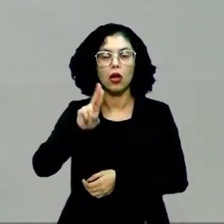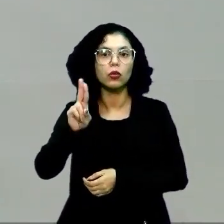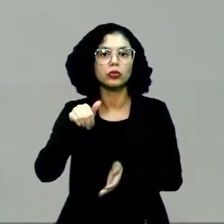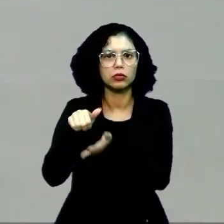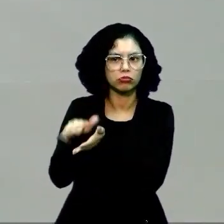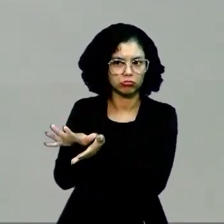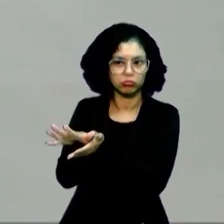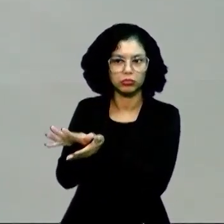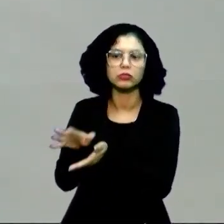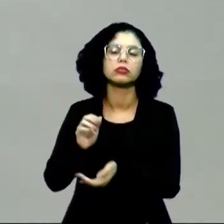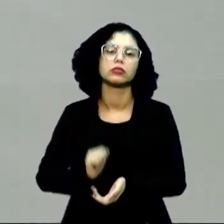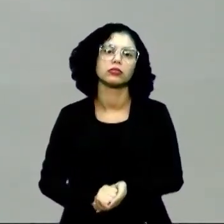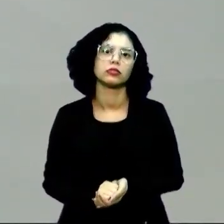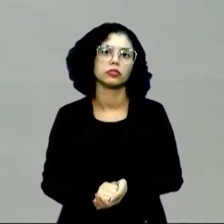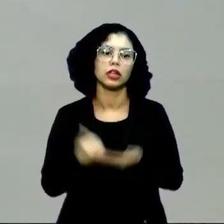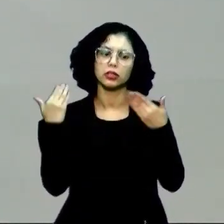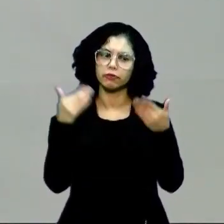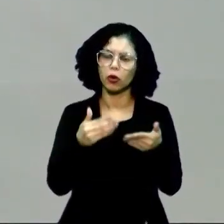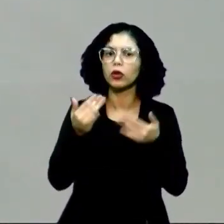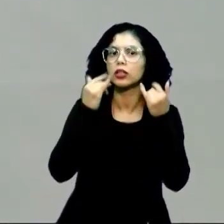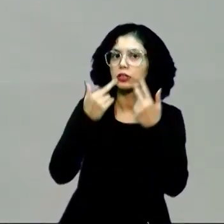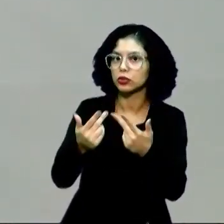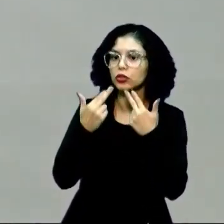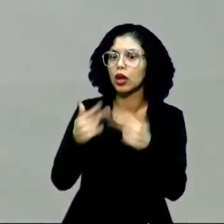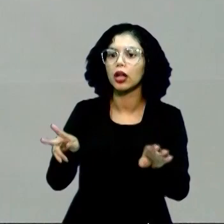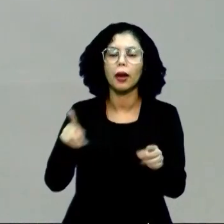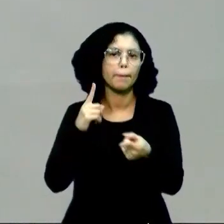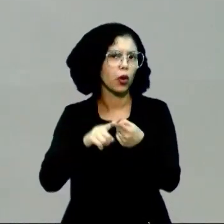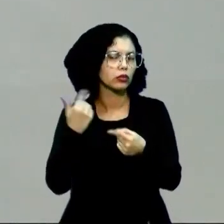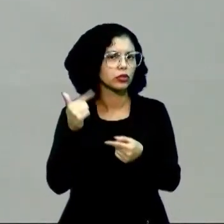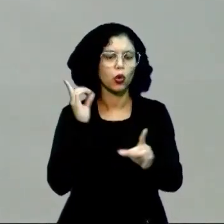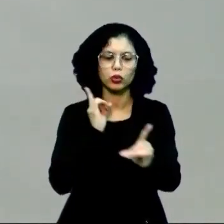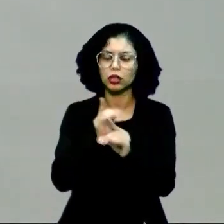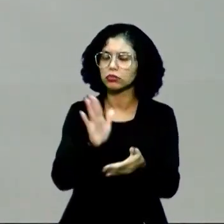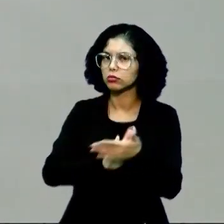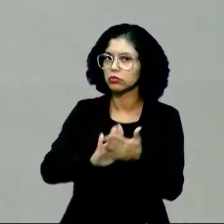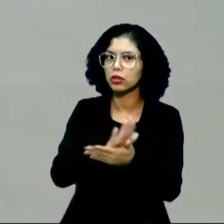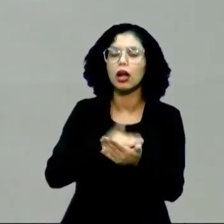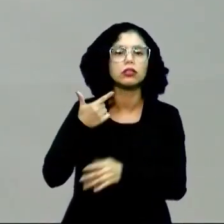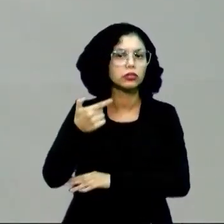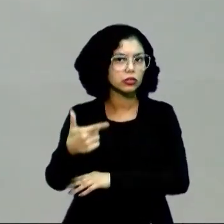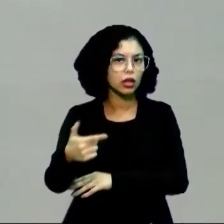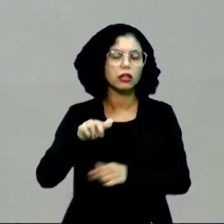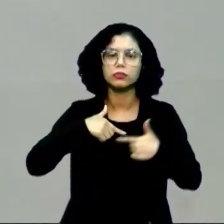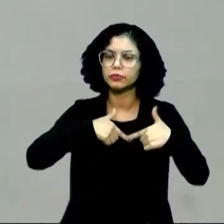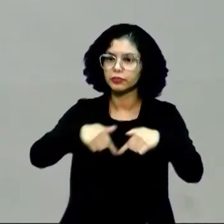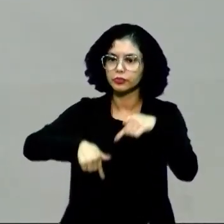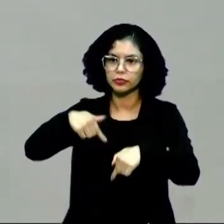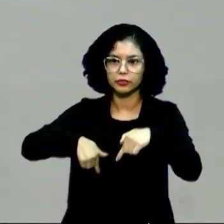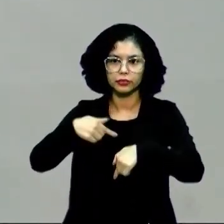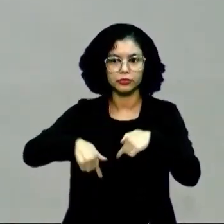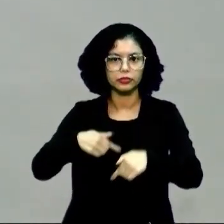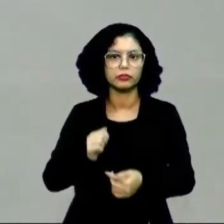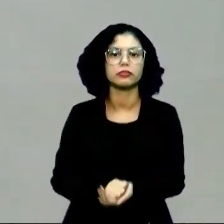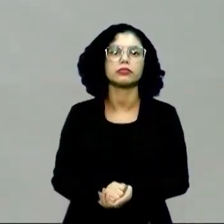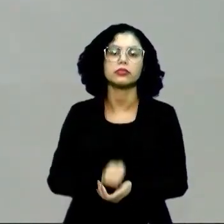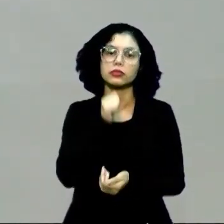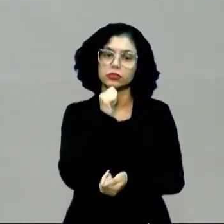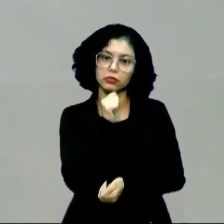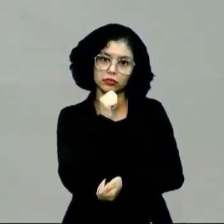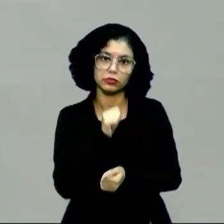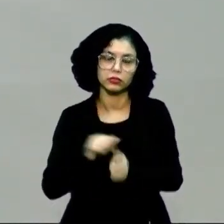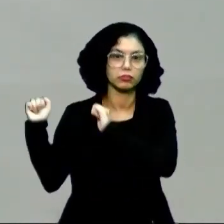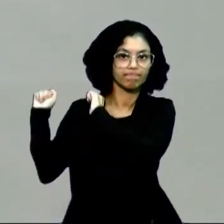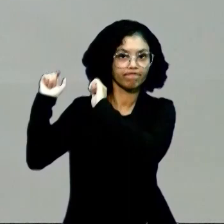descartou essa notícia porque ali não foram encontrados nenhum tipo de armas. Já a invasão